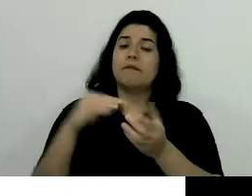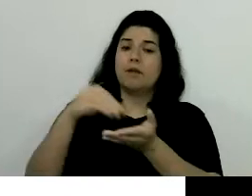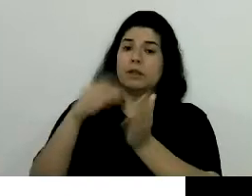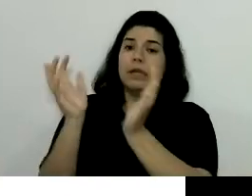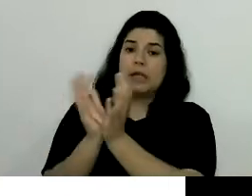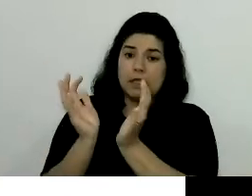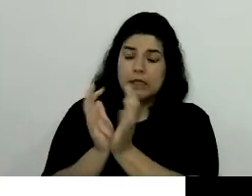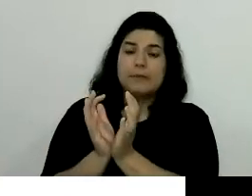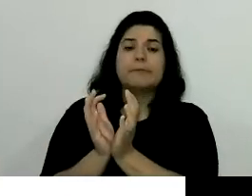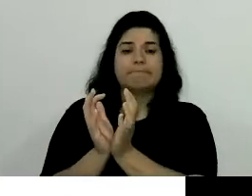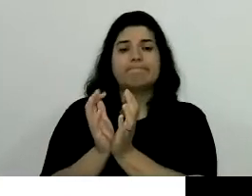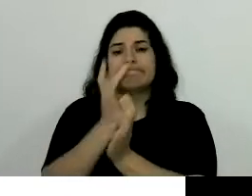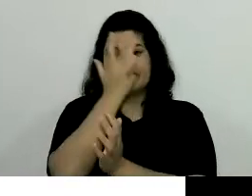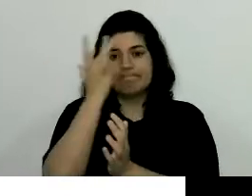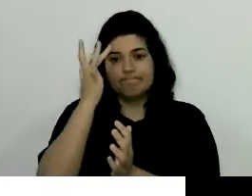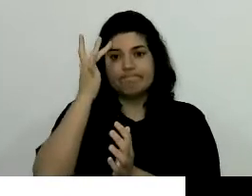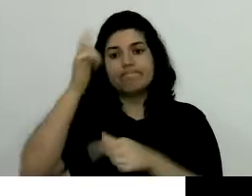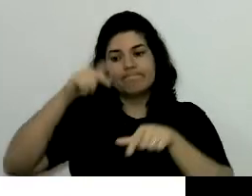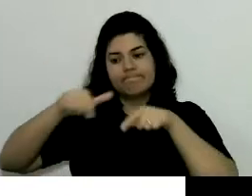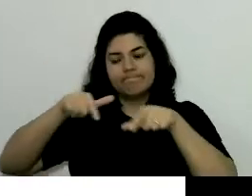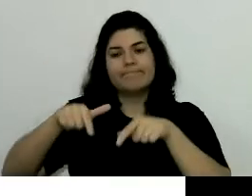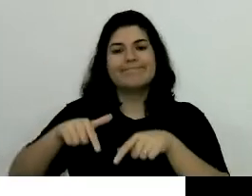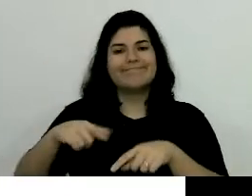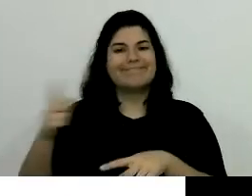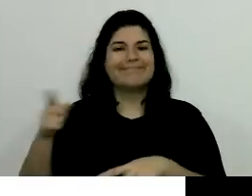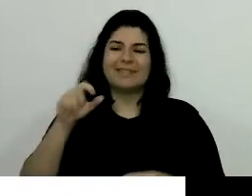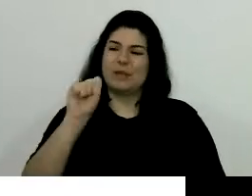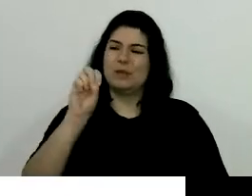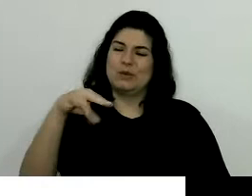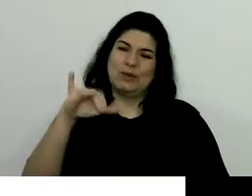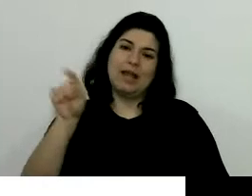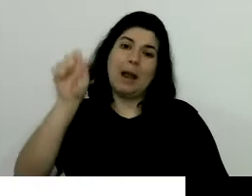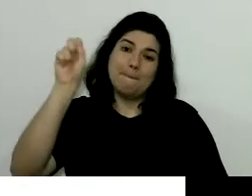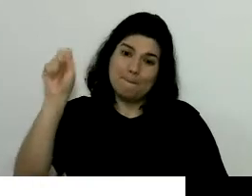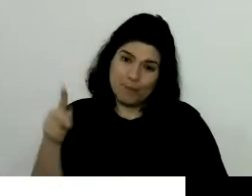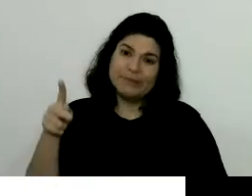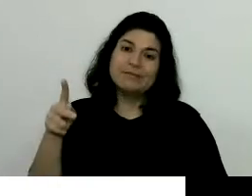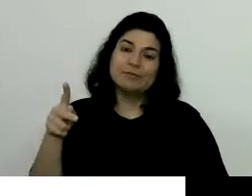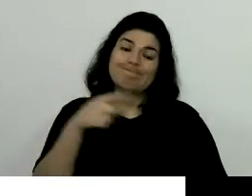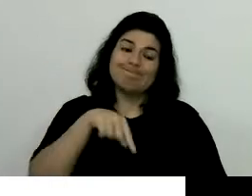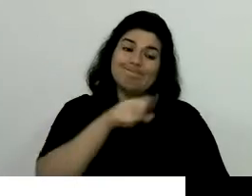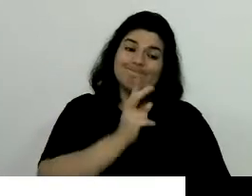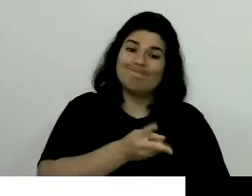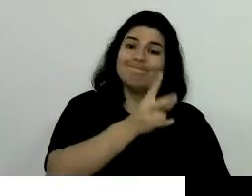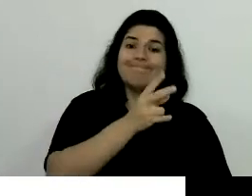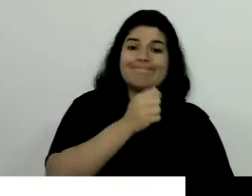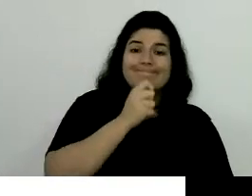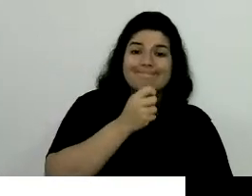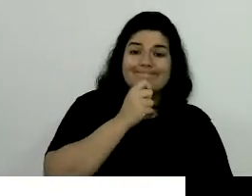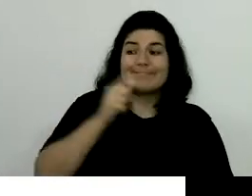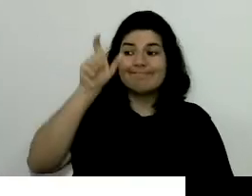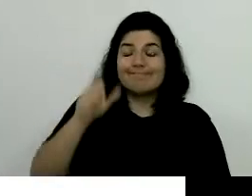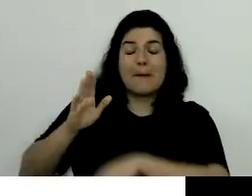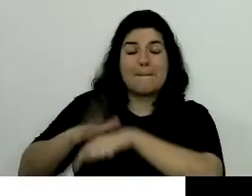problema crônico também. A Sônia Spigolon já se aposentou há algum tempo e nós continuamos sem conservadora